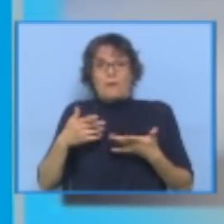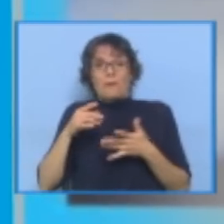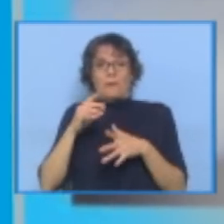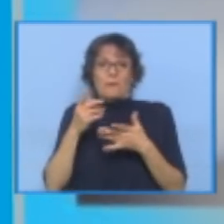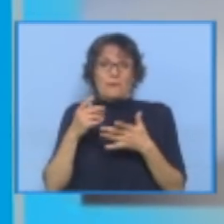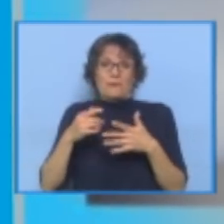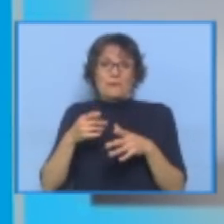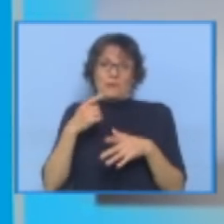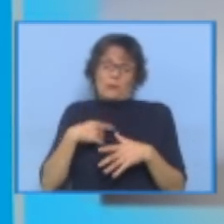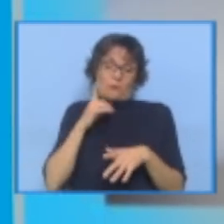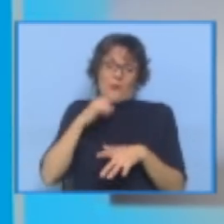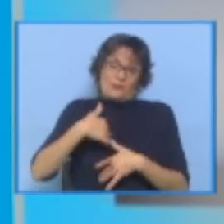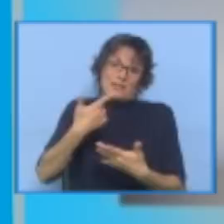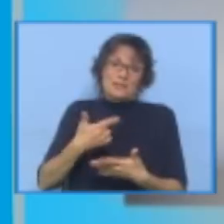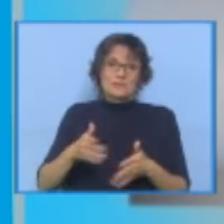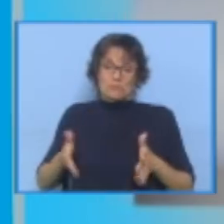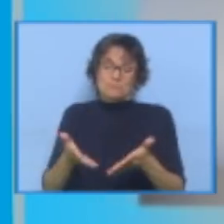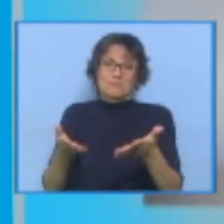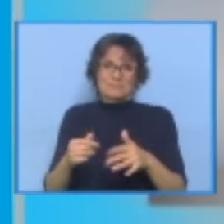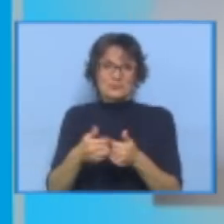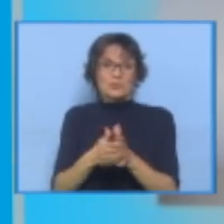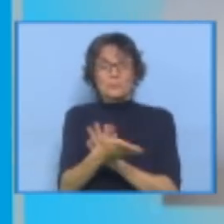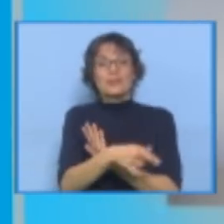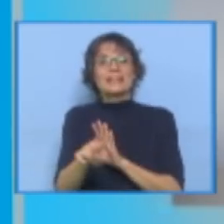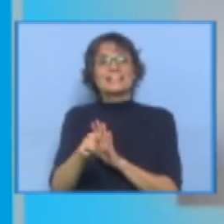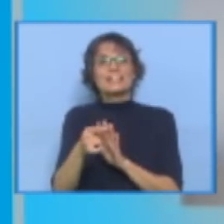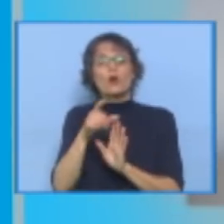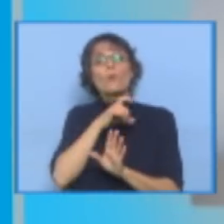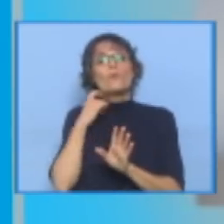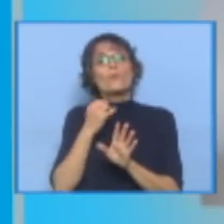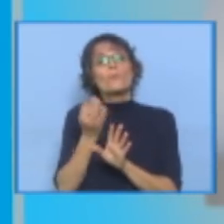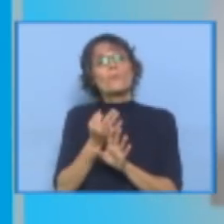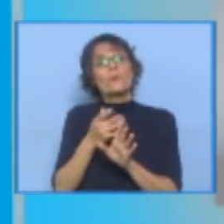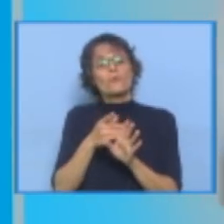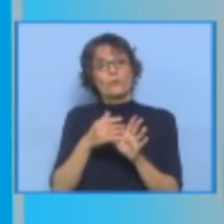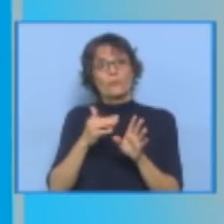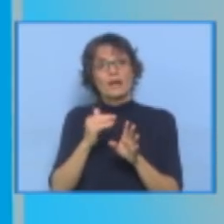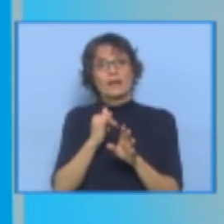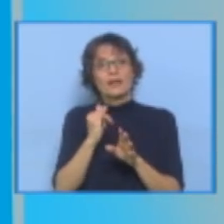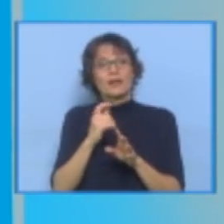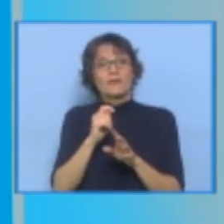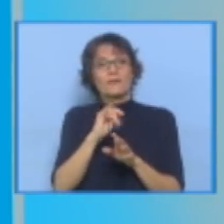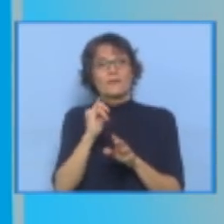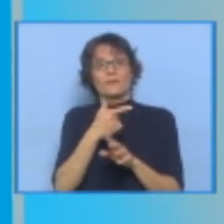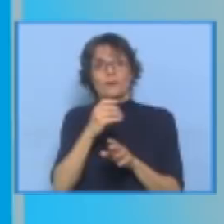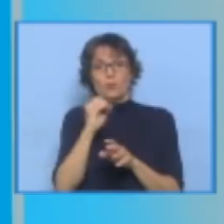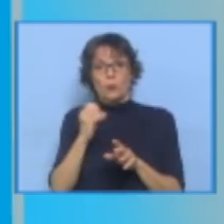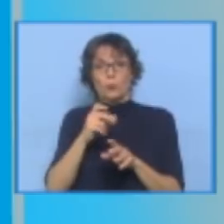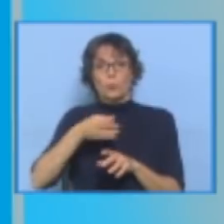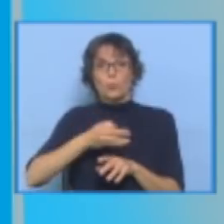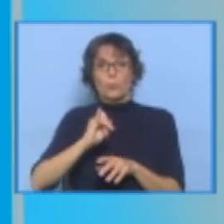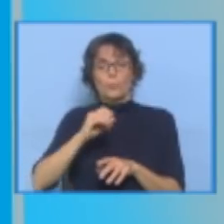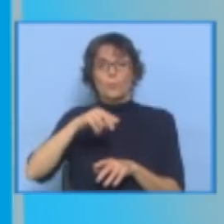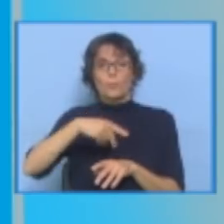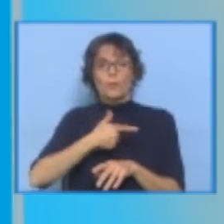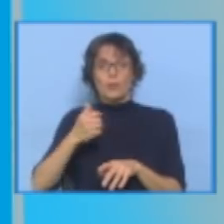não é? Exatamente. E o Padre Hugo e o Monsenhor Feitor Pinto, o Padre Hugo atual prior da